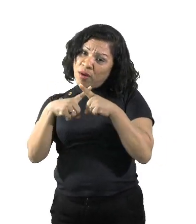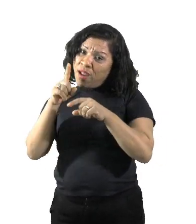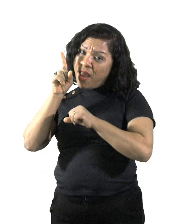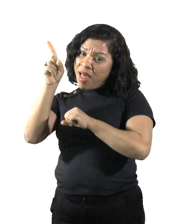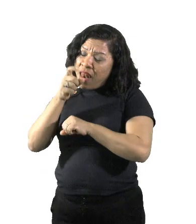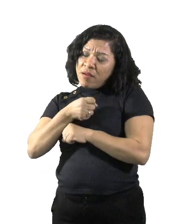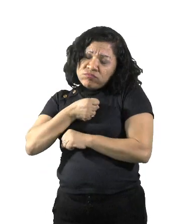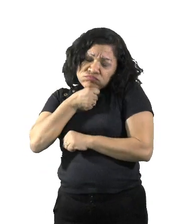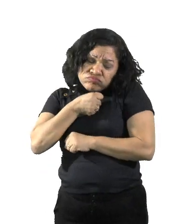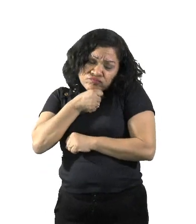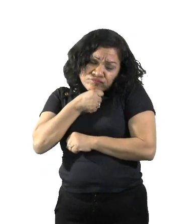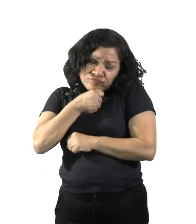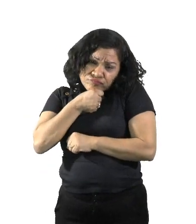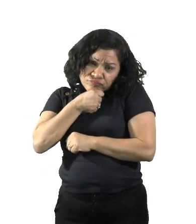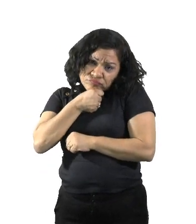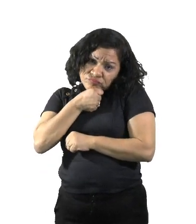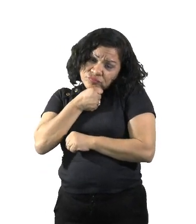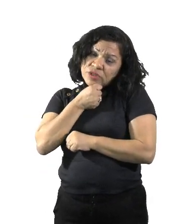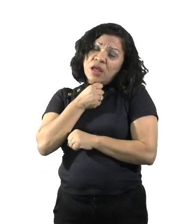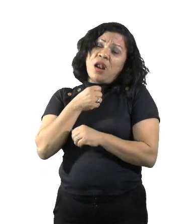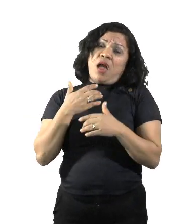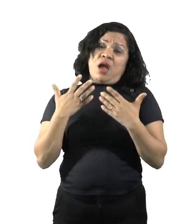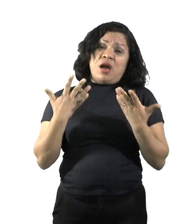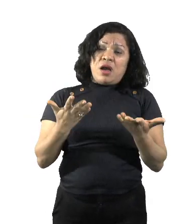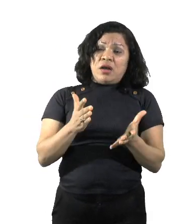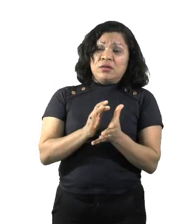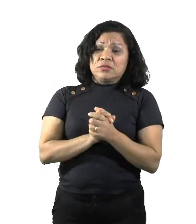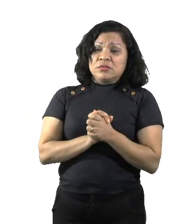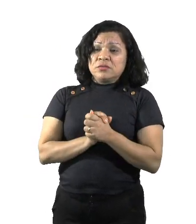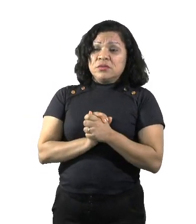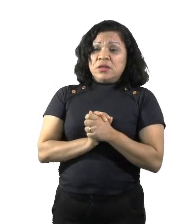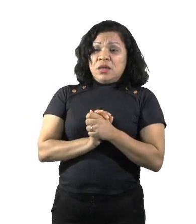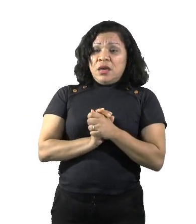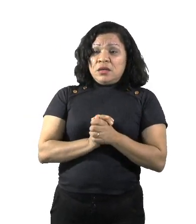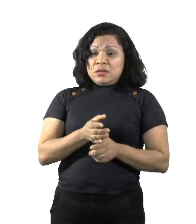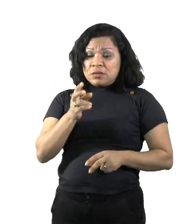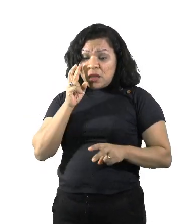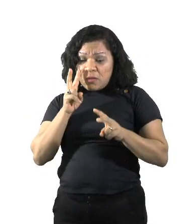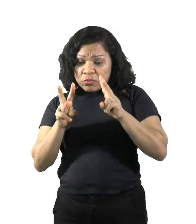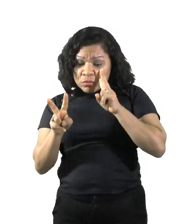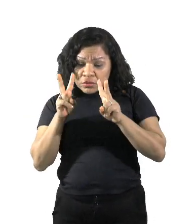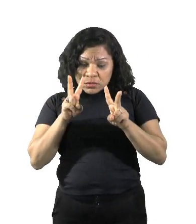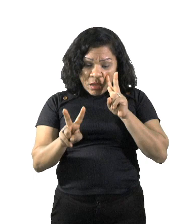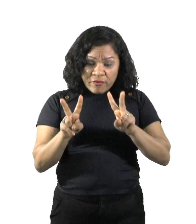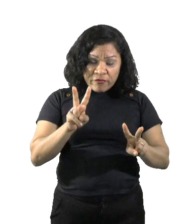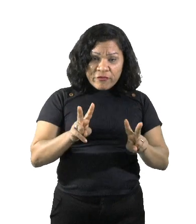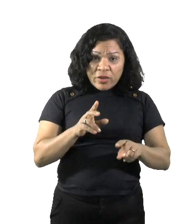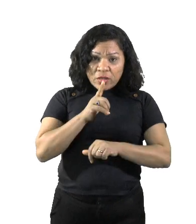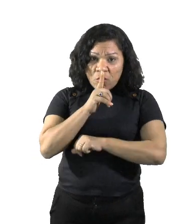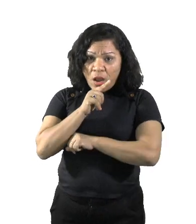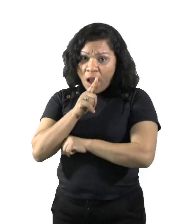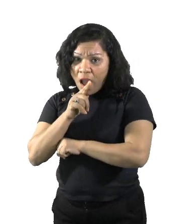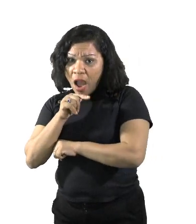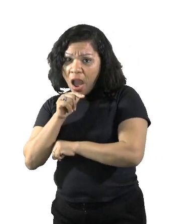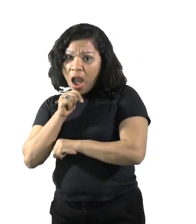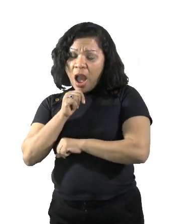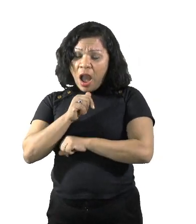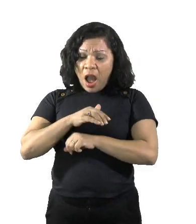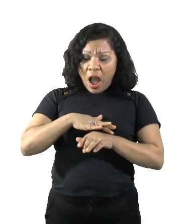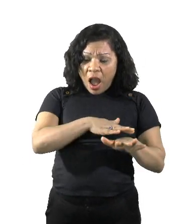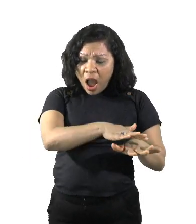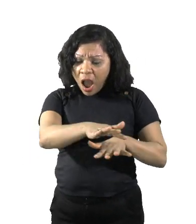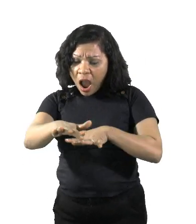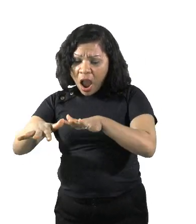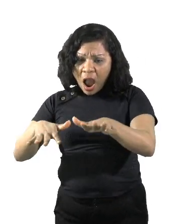nessa época aí que ele está vivendo com as águas todas descongeladas, ou seja, ele está numa ilha aí. Então ele